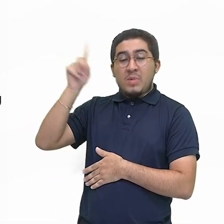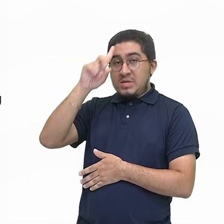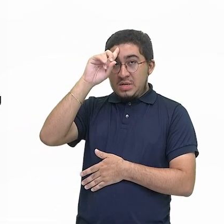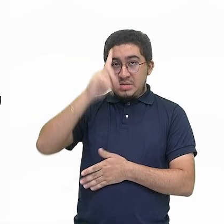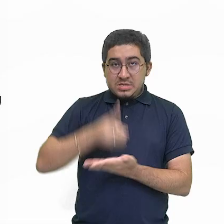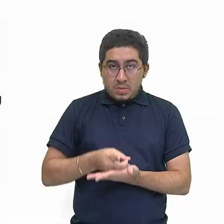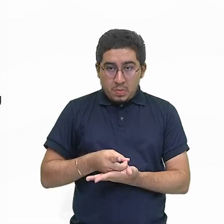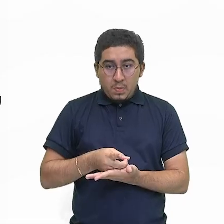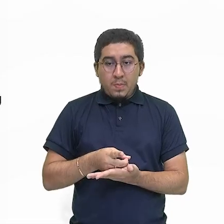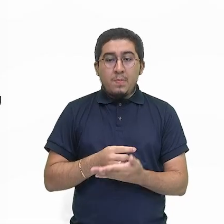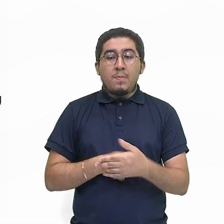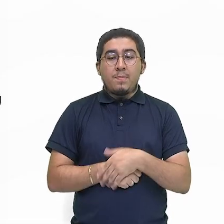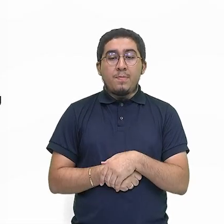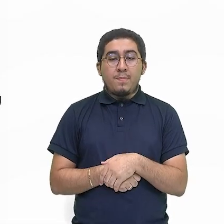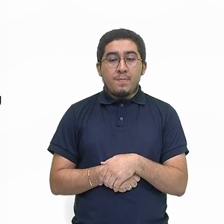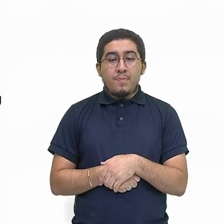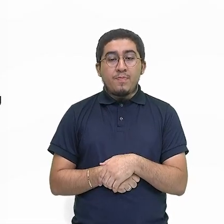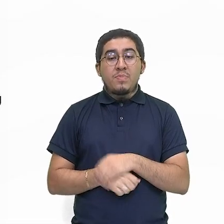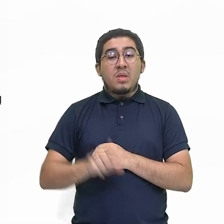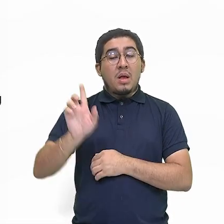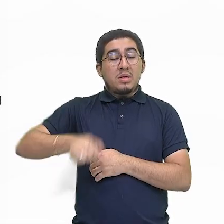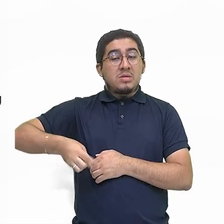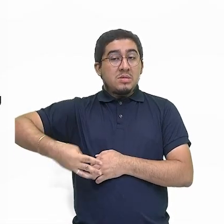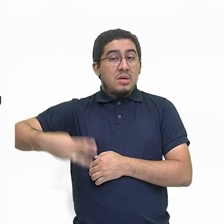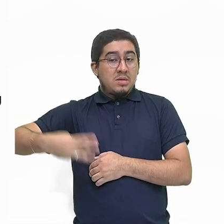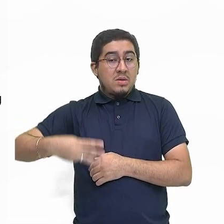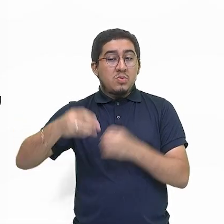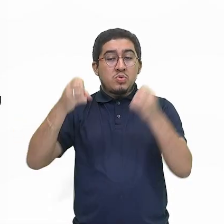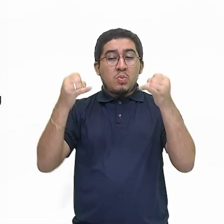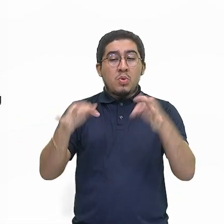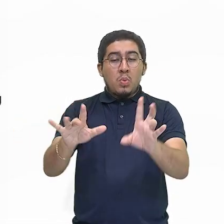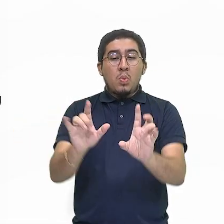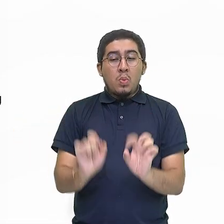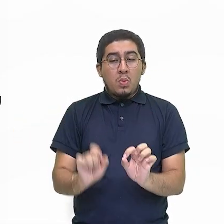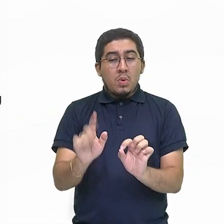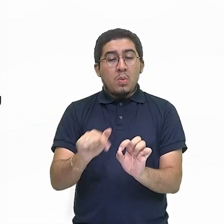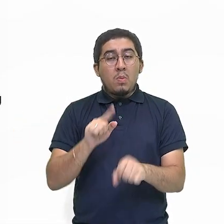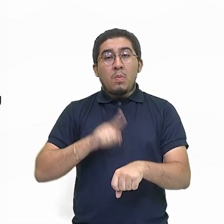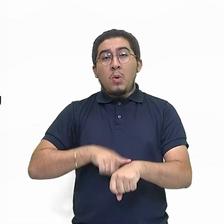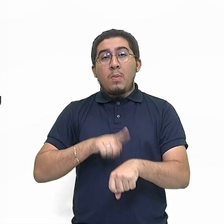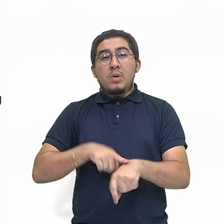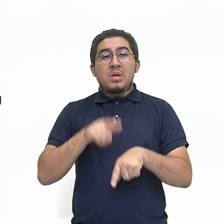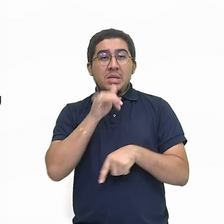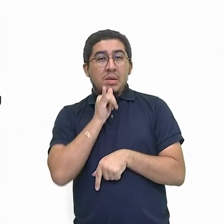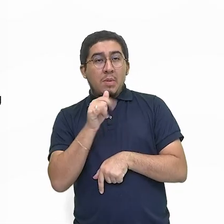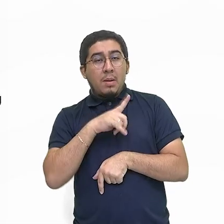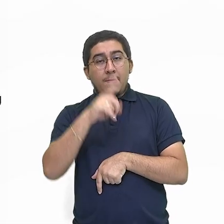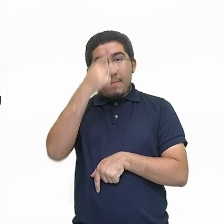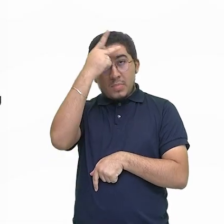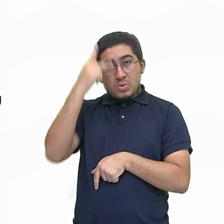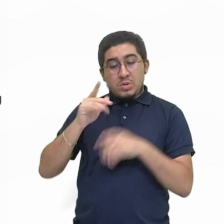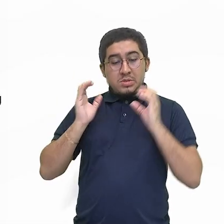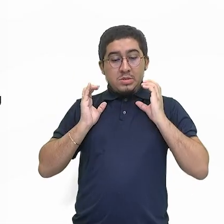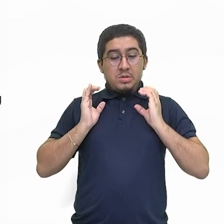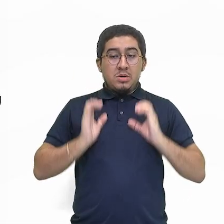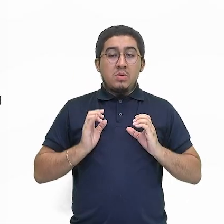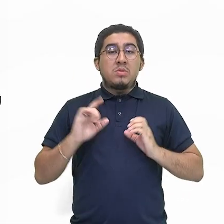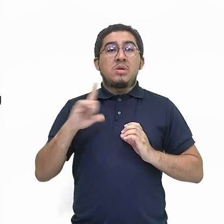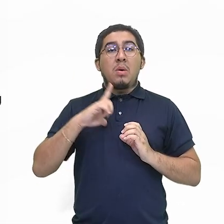decisão. E esse nível, ele se refere ao momento em que os cidadãos